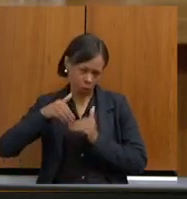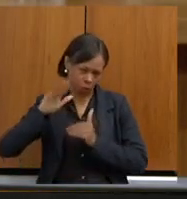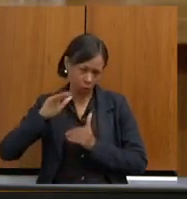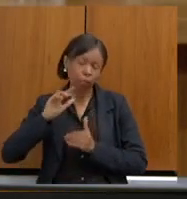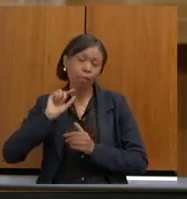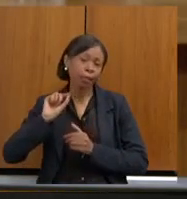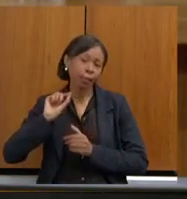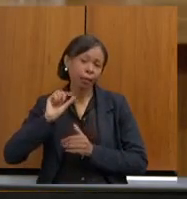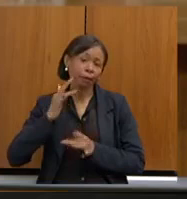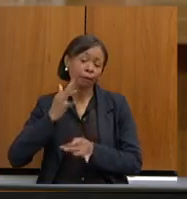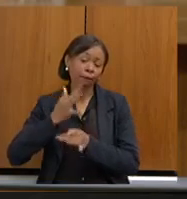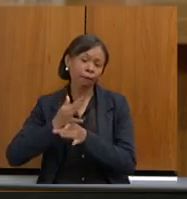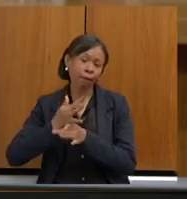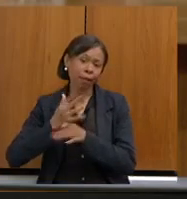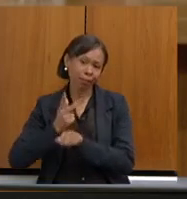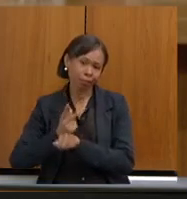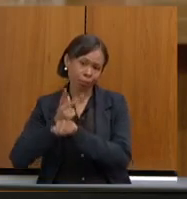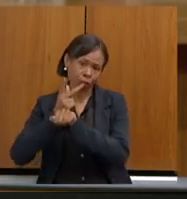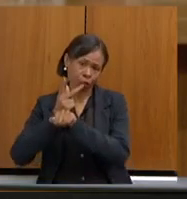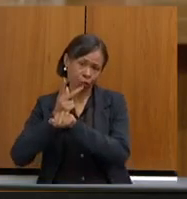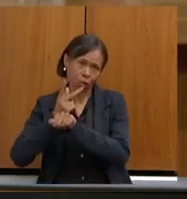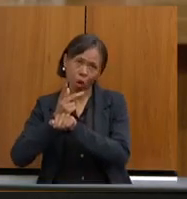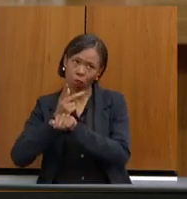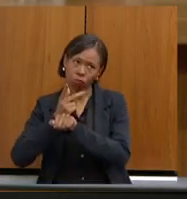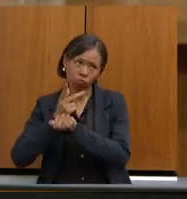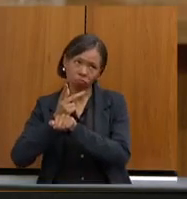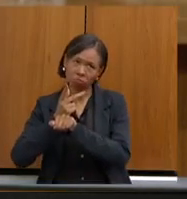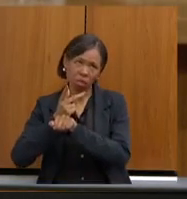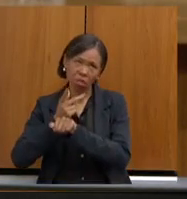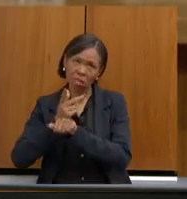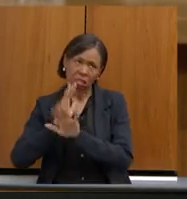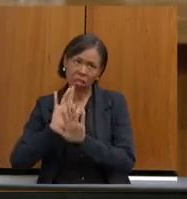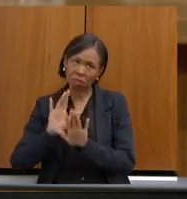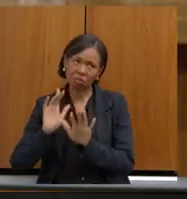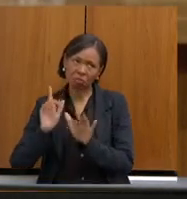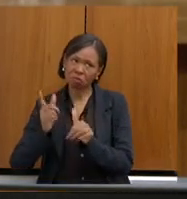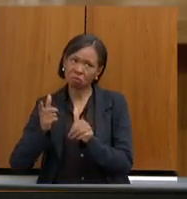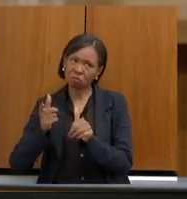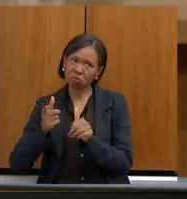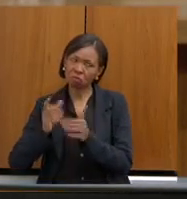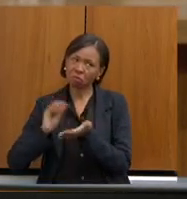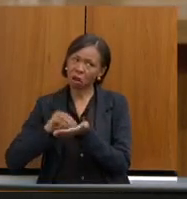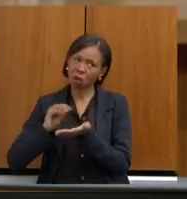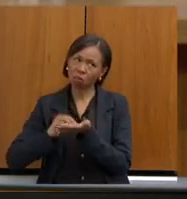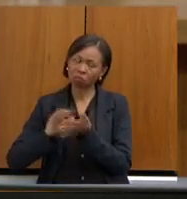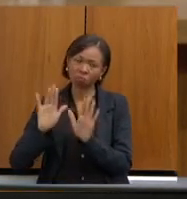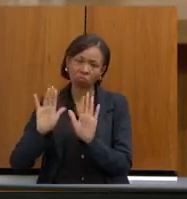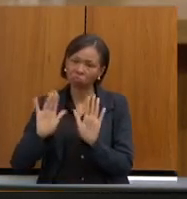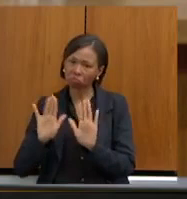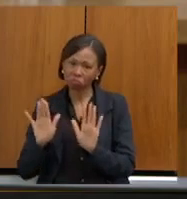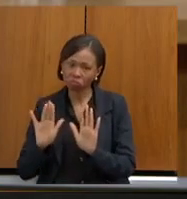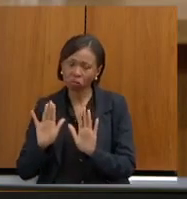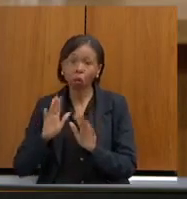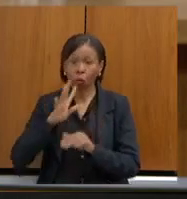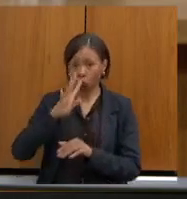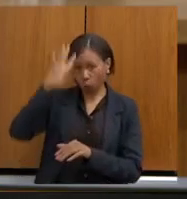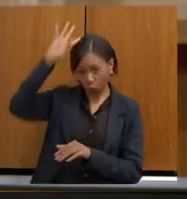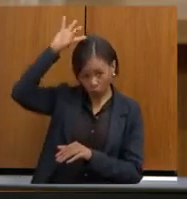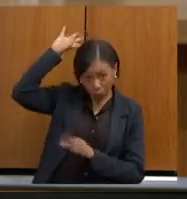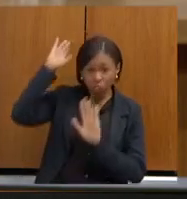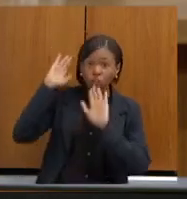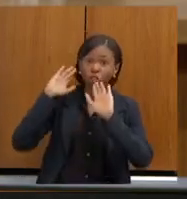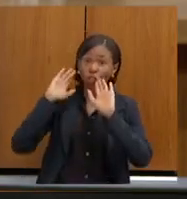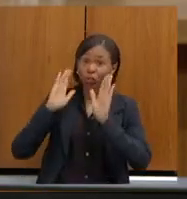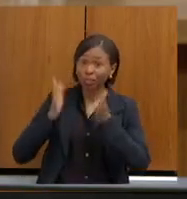temos pendência de férias-prêmio Corpo de Bombeiros neste momento já tem